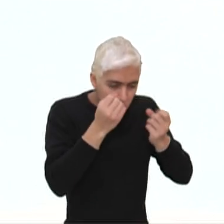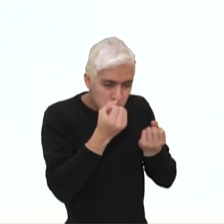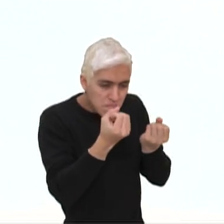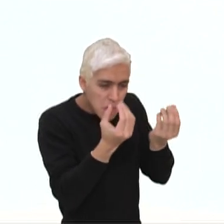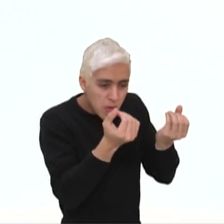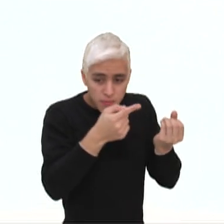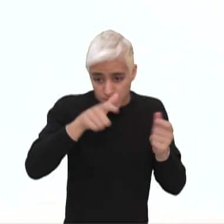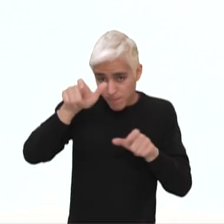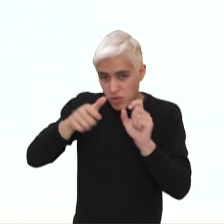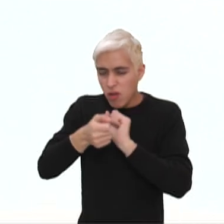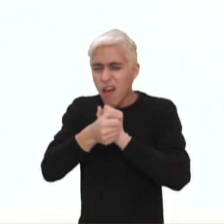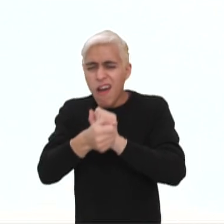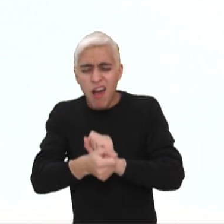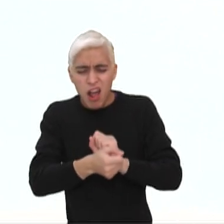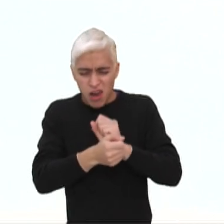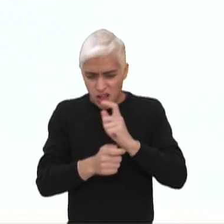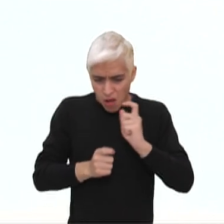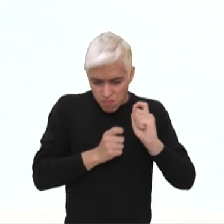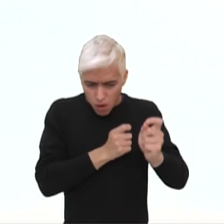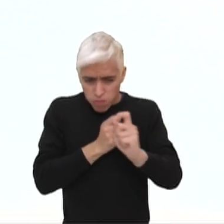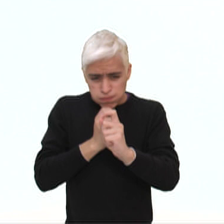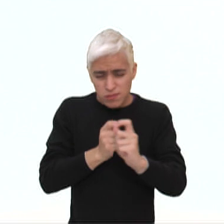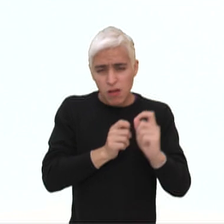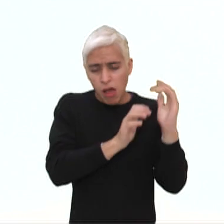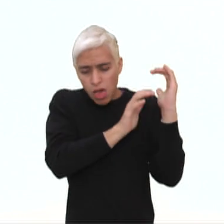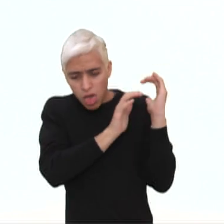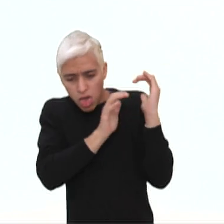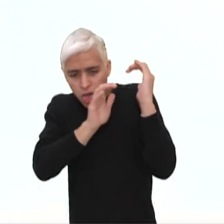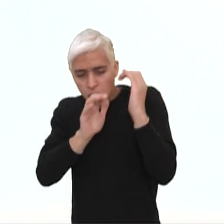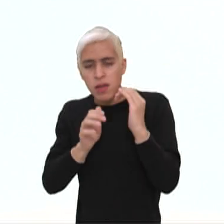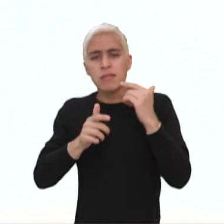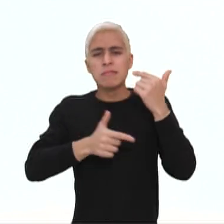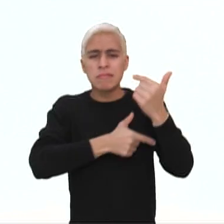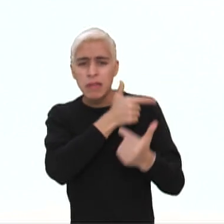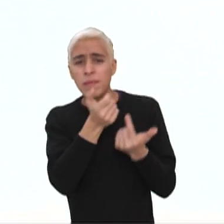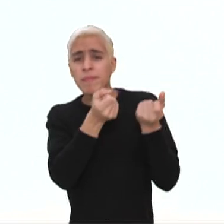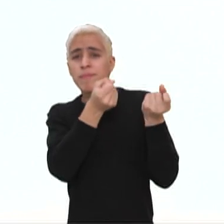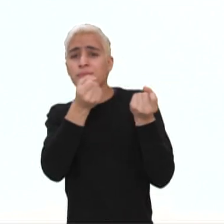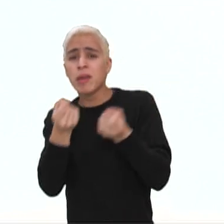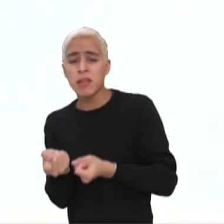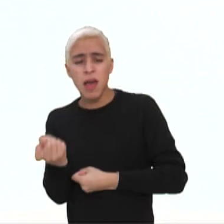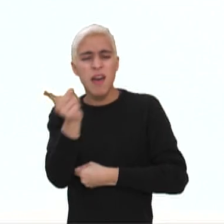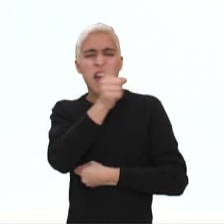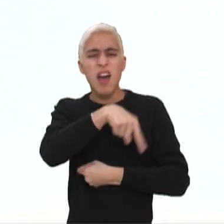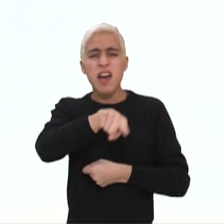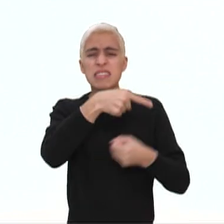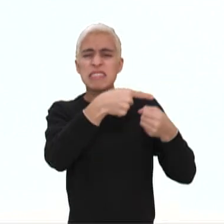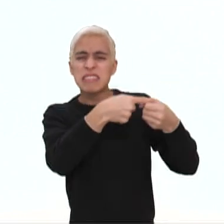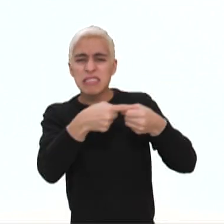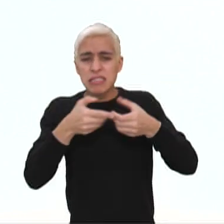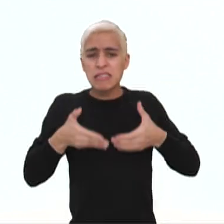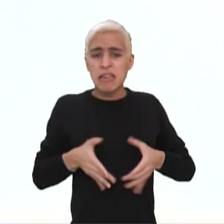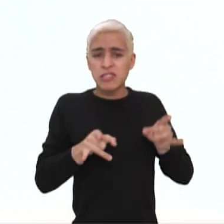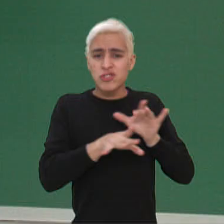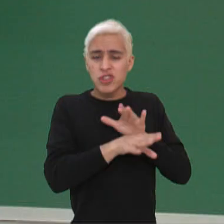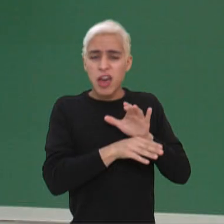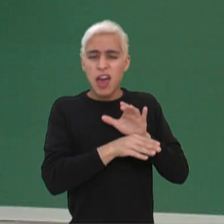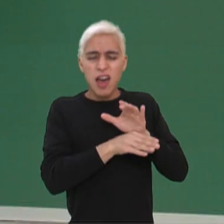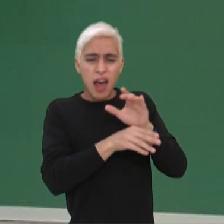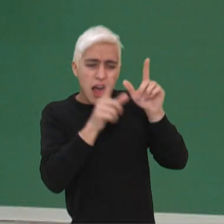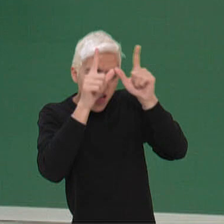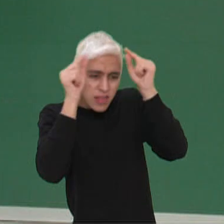escravos eram responsáveis pela mão de obra pesada, pelos ofícios mais pesados, as pessoas, os cidadãos comuns,